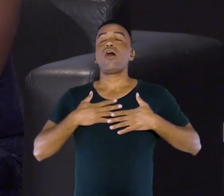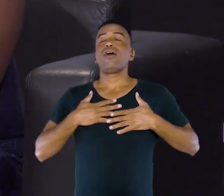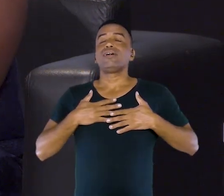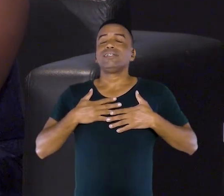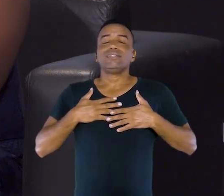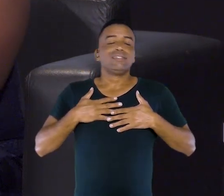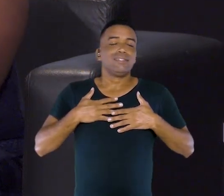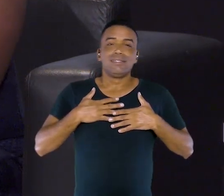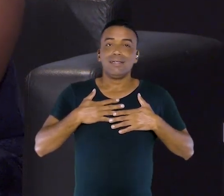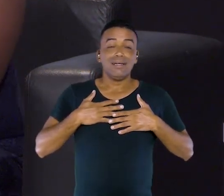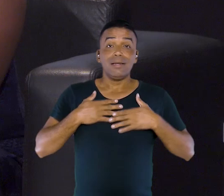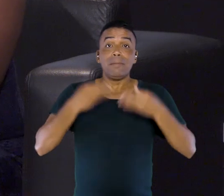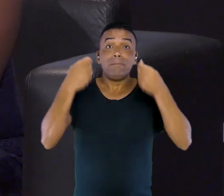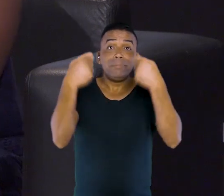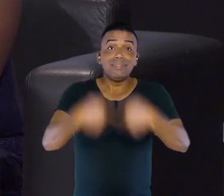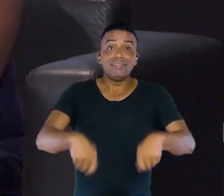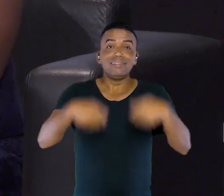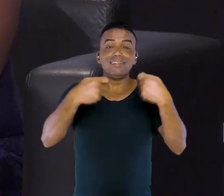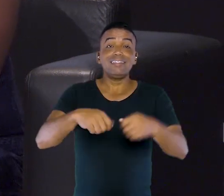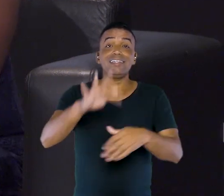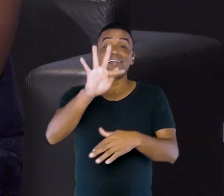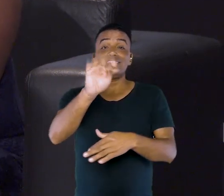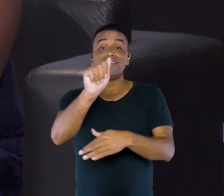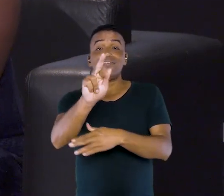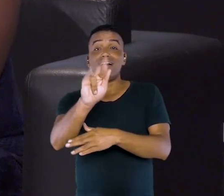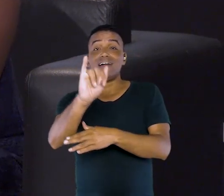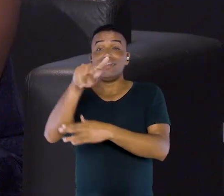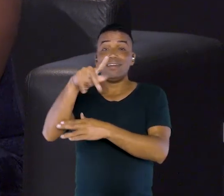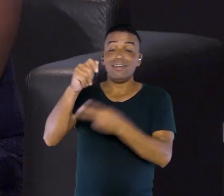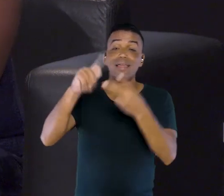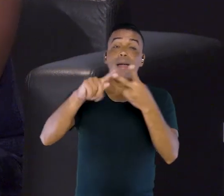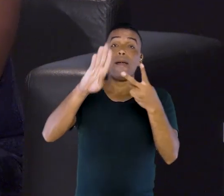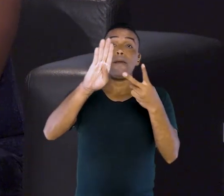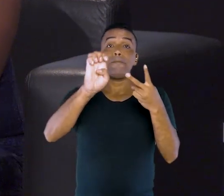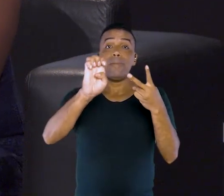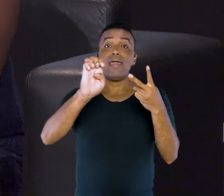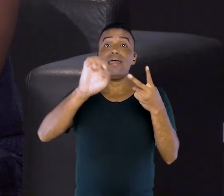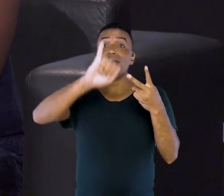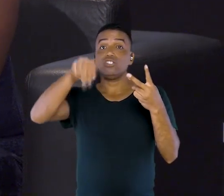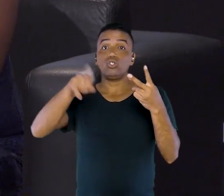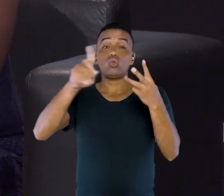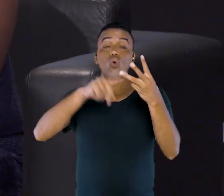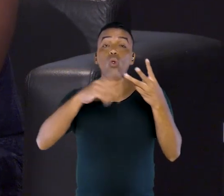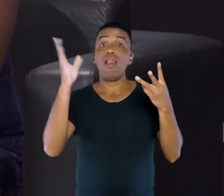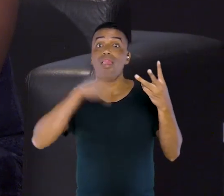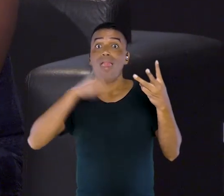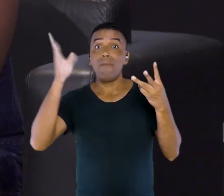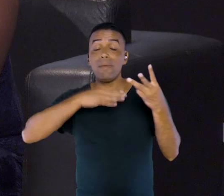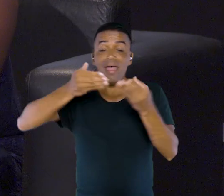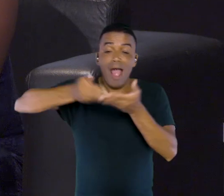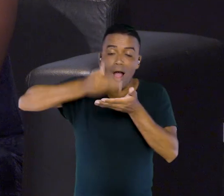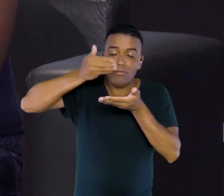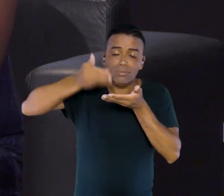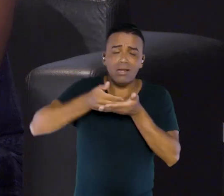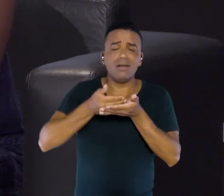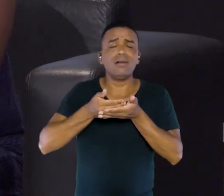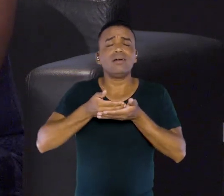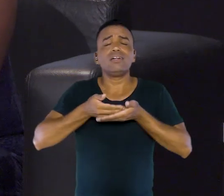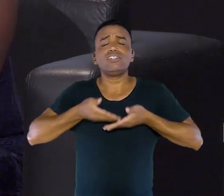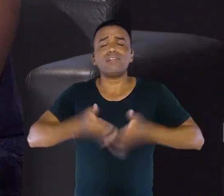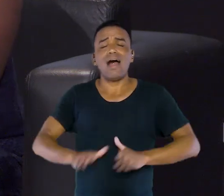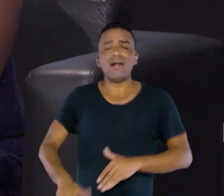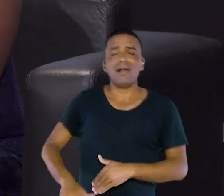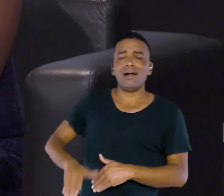Li? Porque a gente precisa da farinha, do beiju e da pimenta, porque a gente nasce dela, né? A gente sente